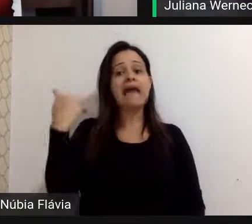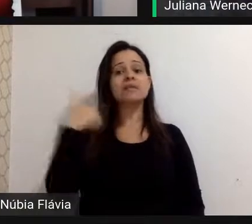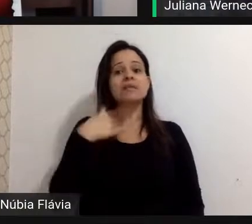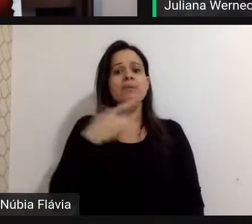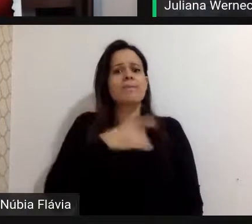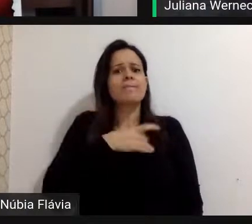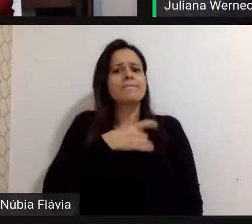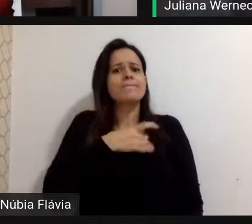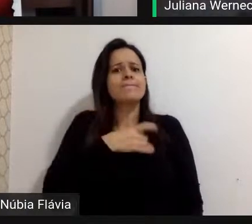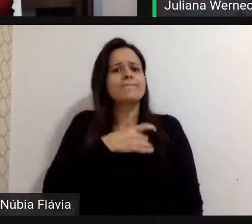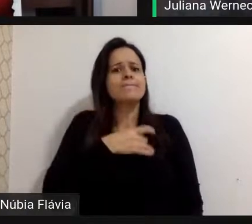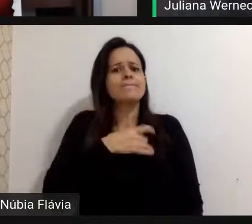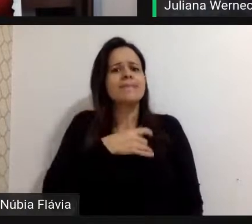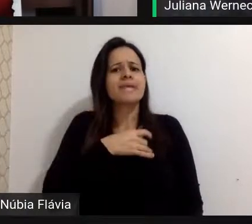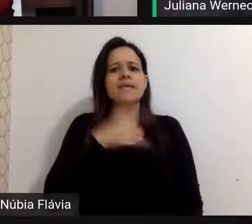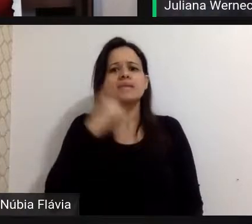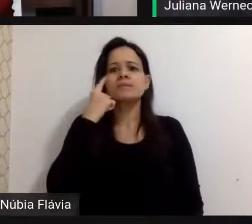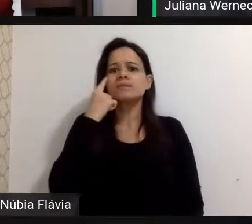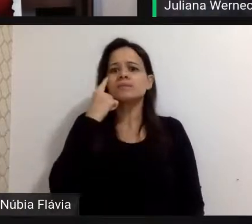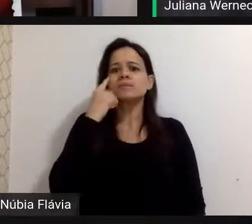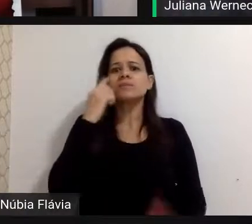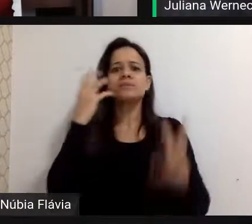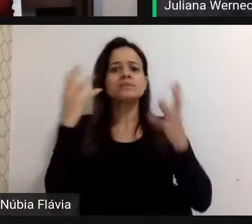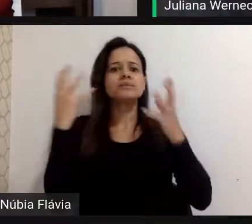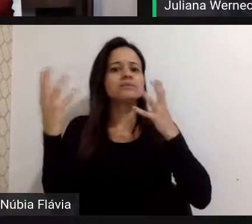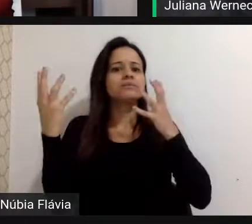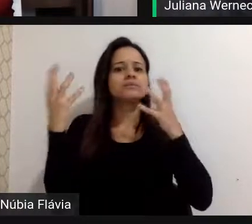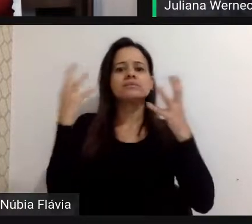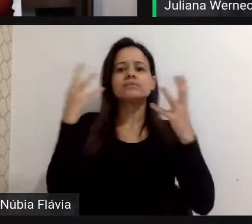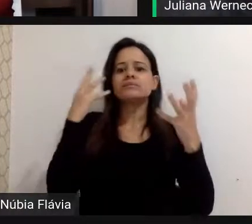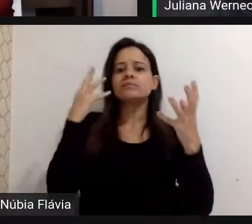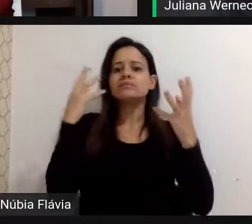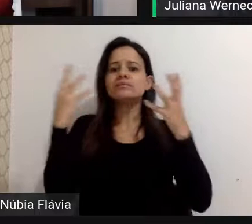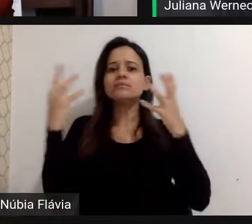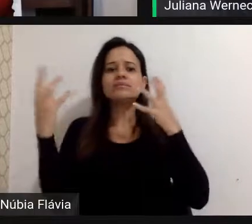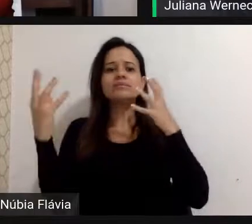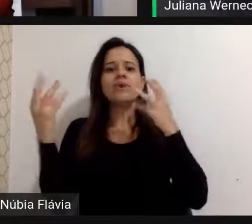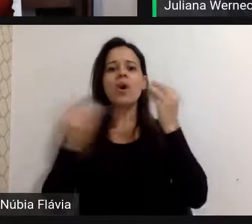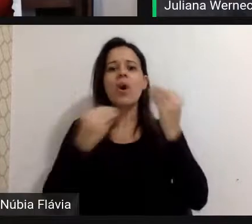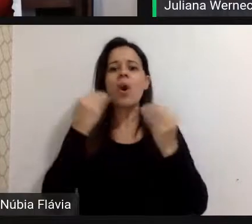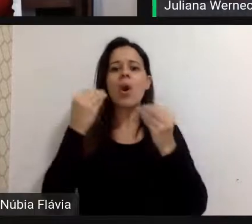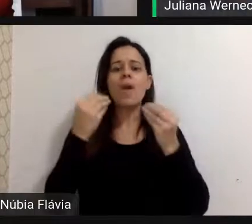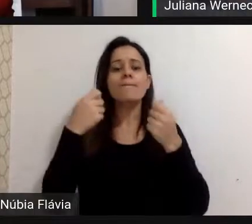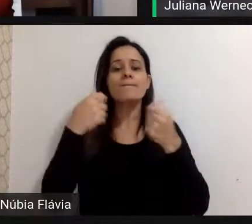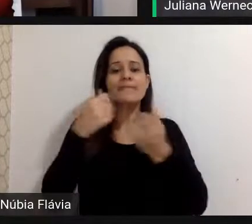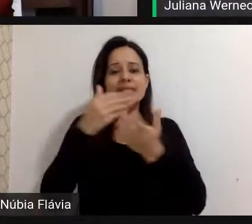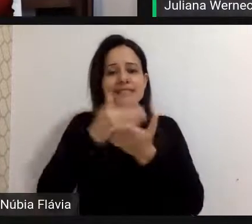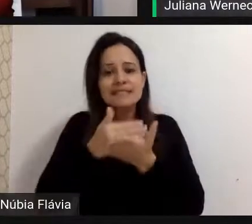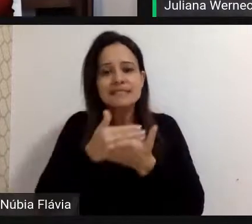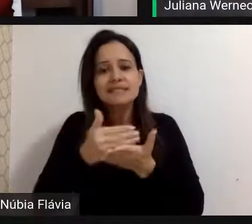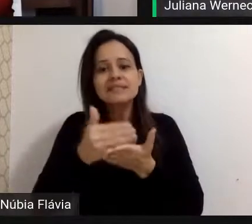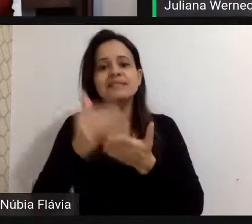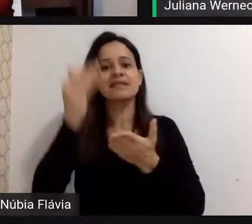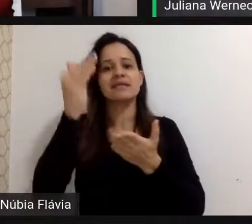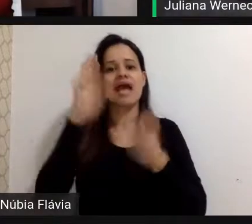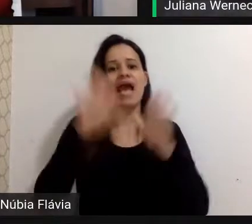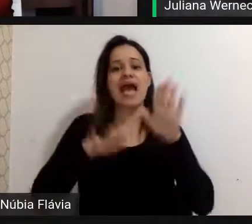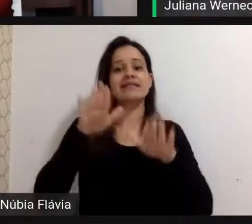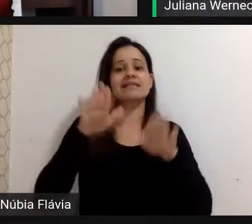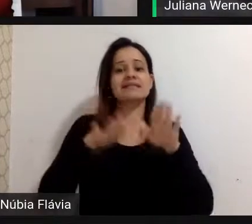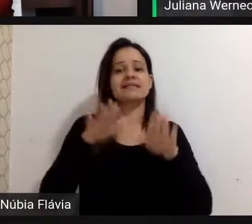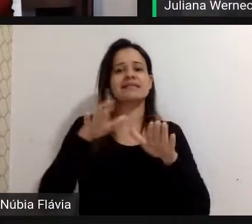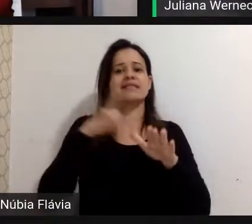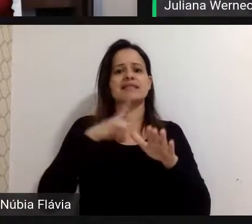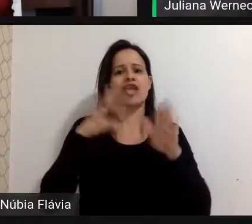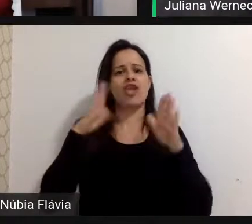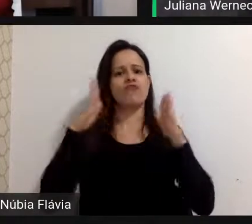quando a gente vai pensando, né, esse balanço que você colocou, né? Então é para a gente tomar a iniciativa. Às vezes a gente fica focando,